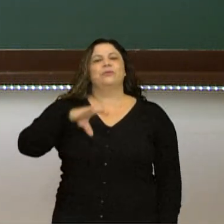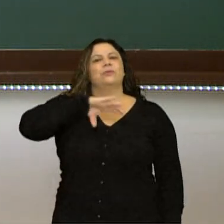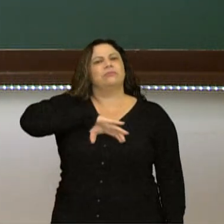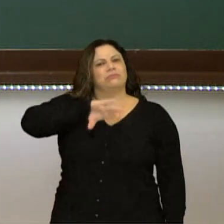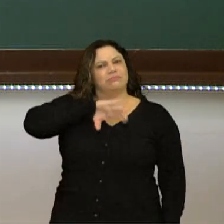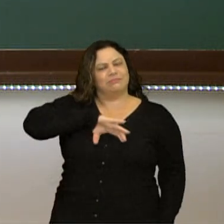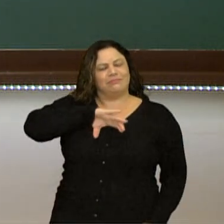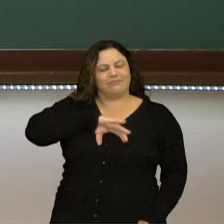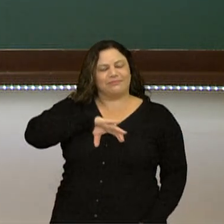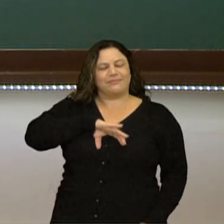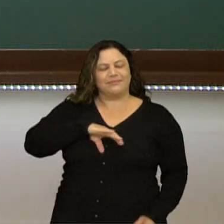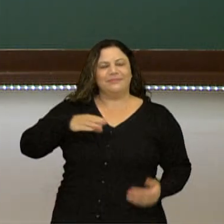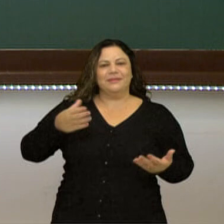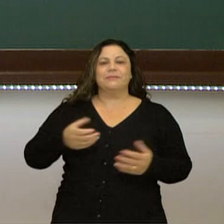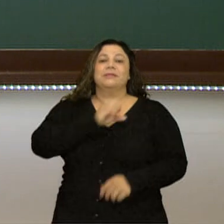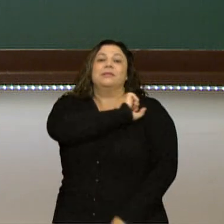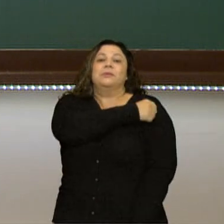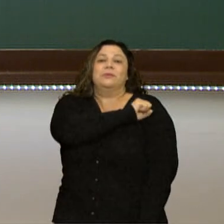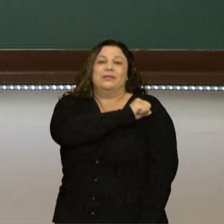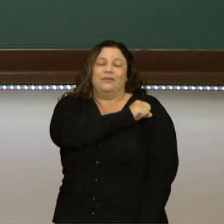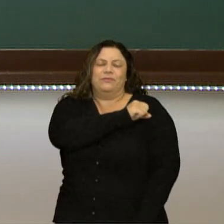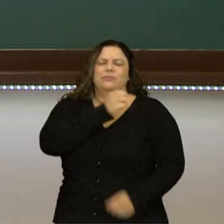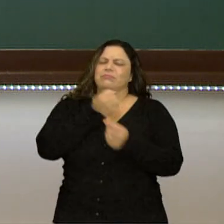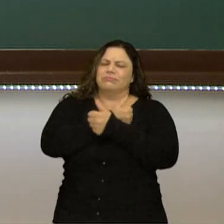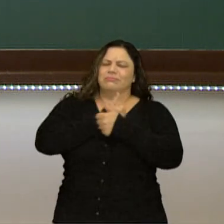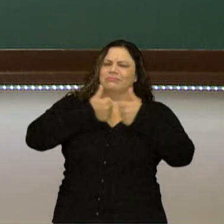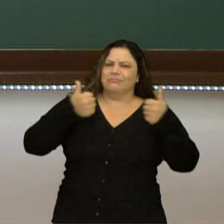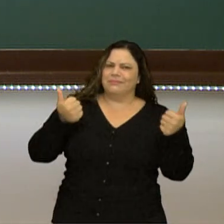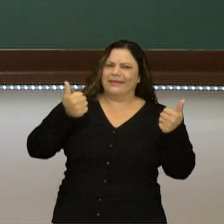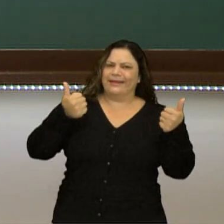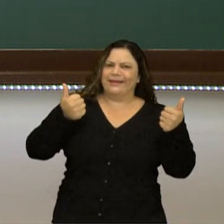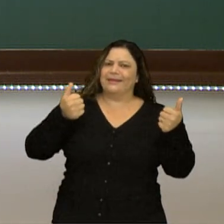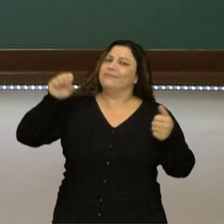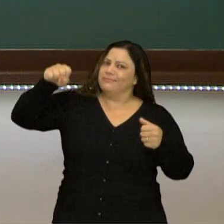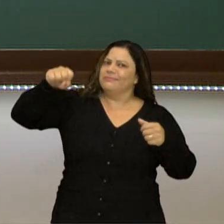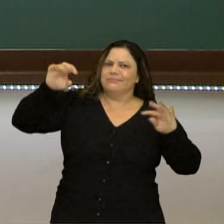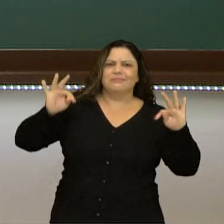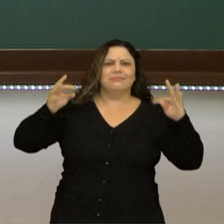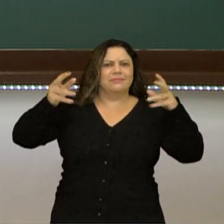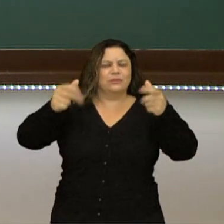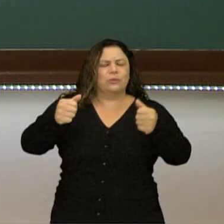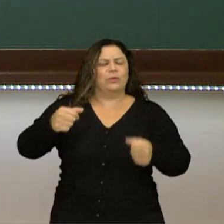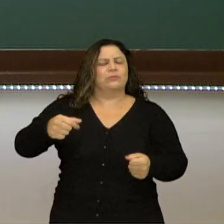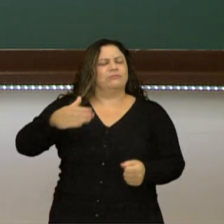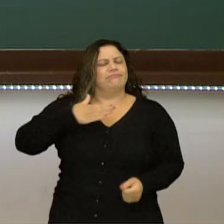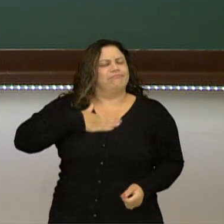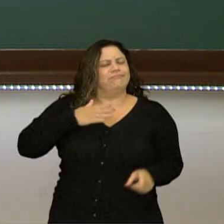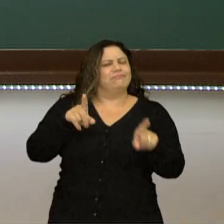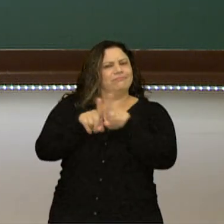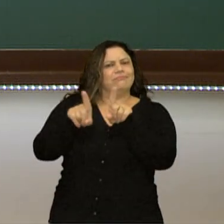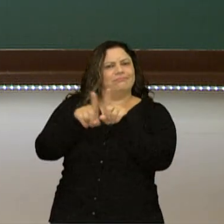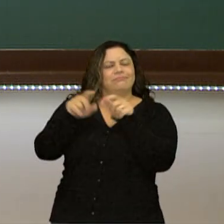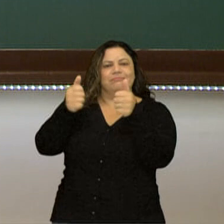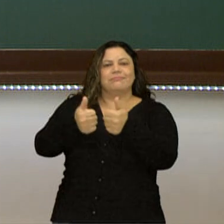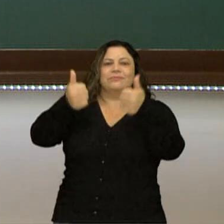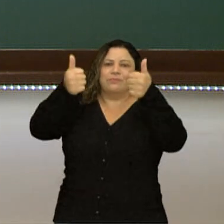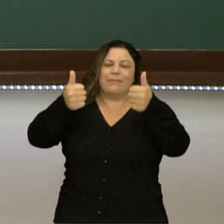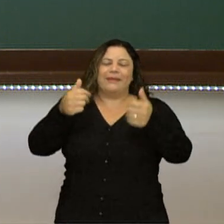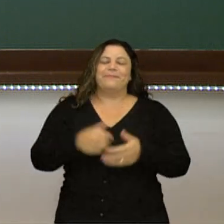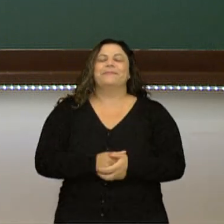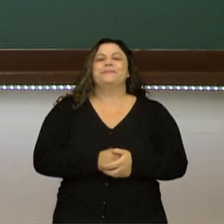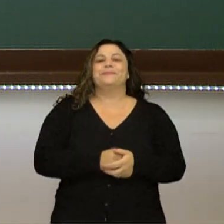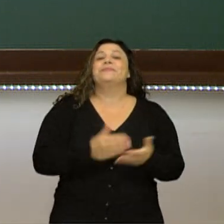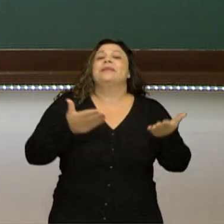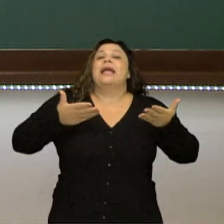portuguesa com 8º ano. Tudo tranquilo? Claro que estão, né? Eu estou muito bem. Meu querido e